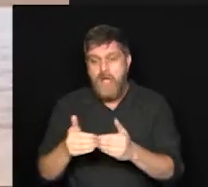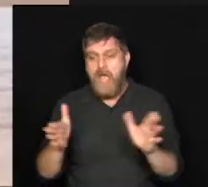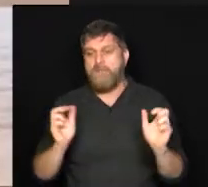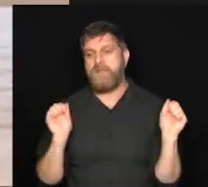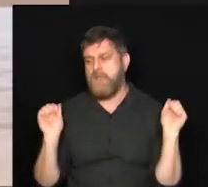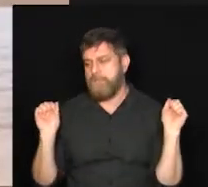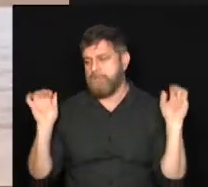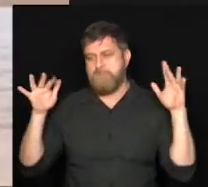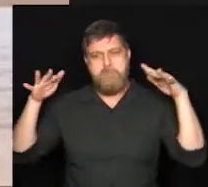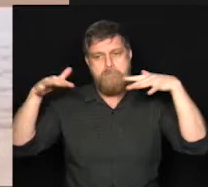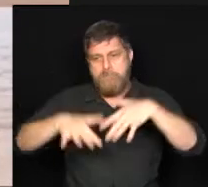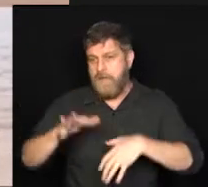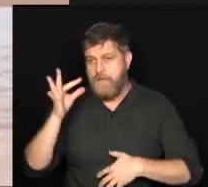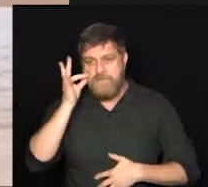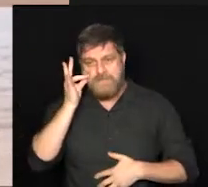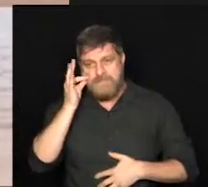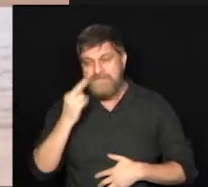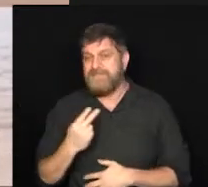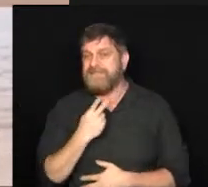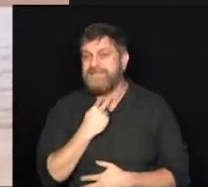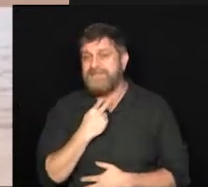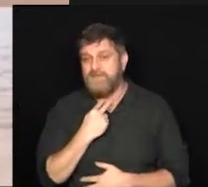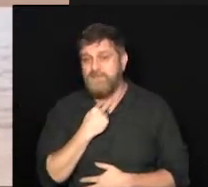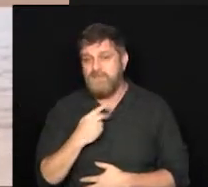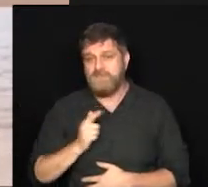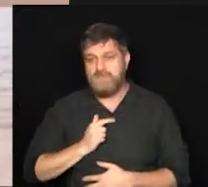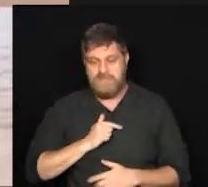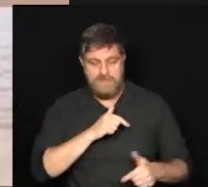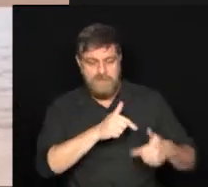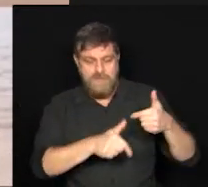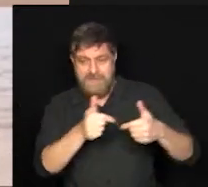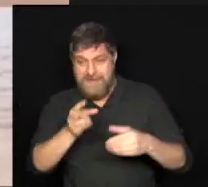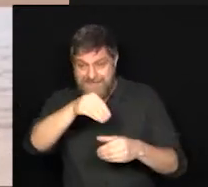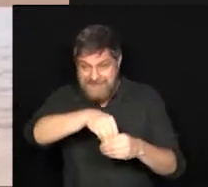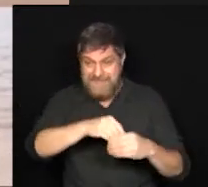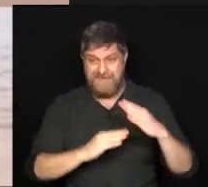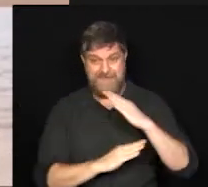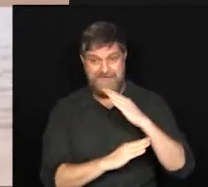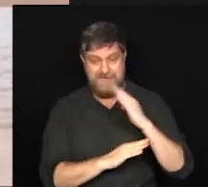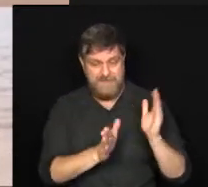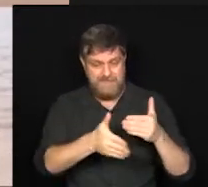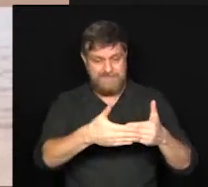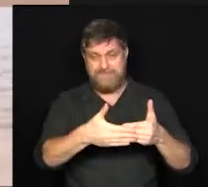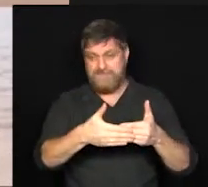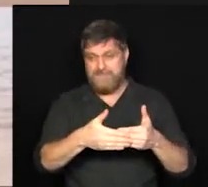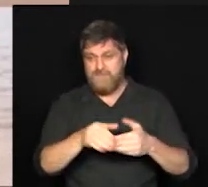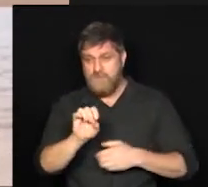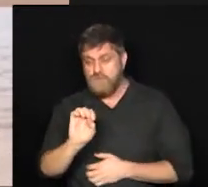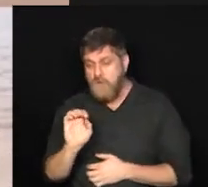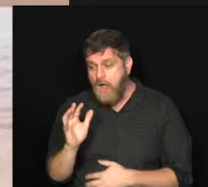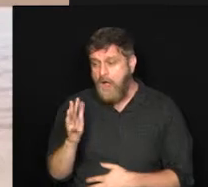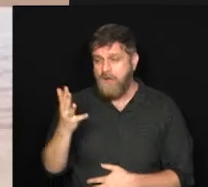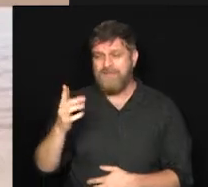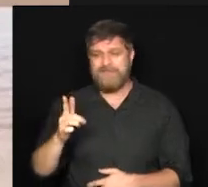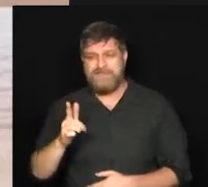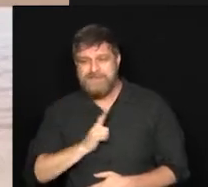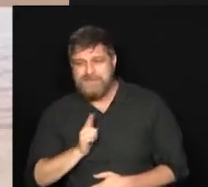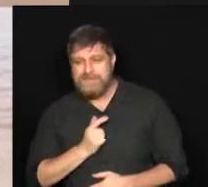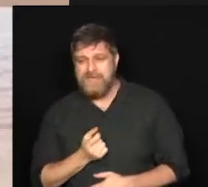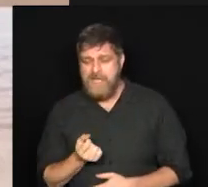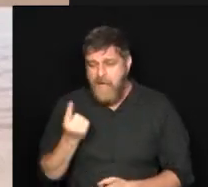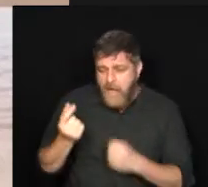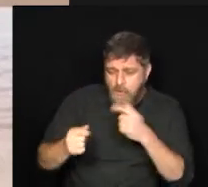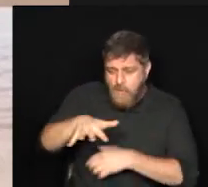à população dos gabinetes e os outros serviços internos continuam acontecendo. Aí a gente está tendo em alguns